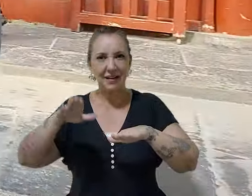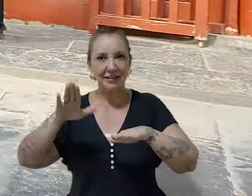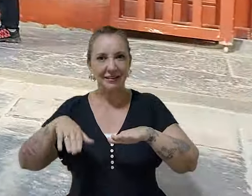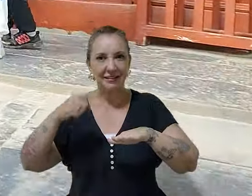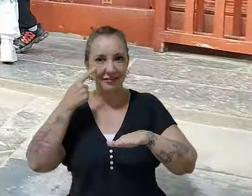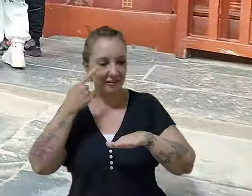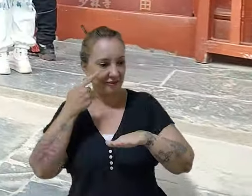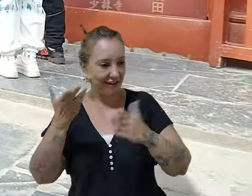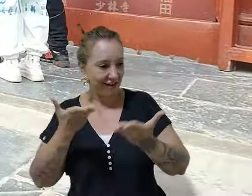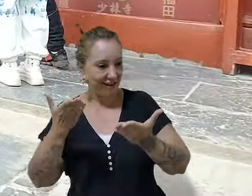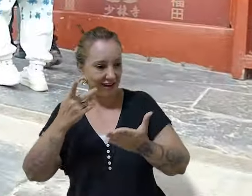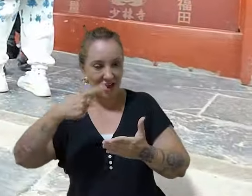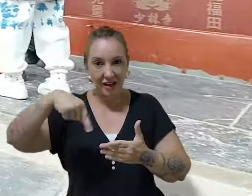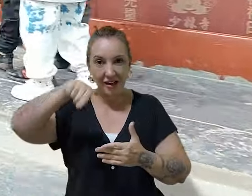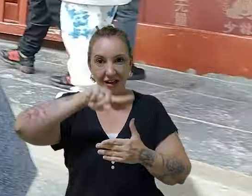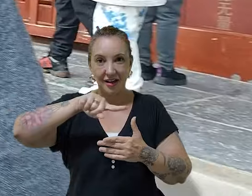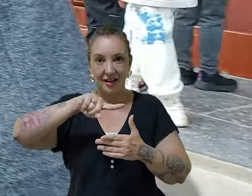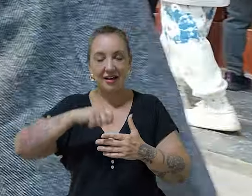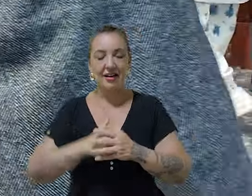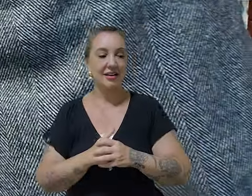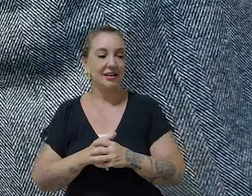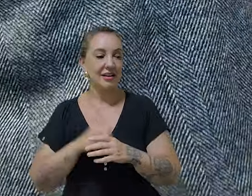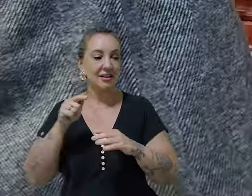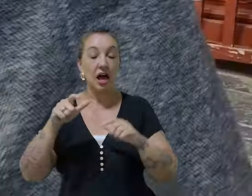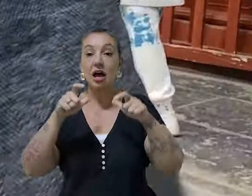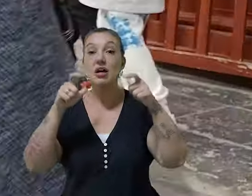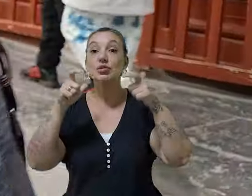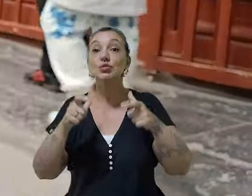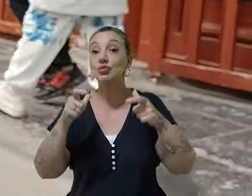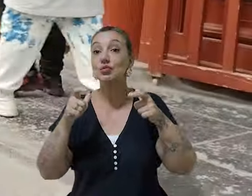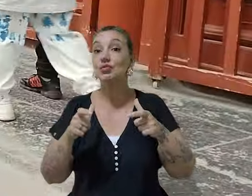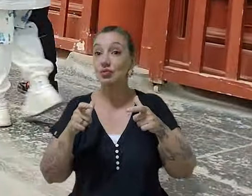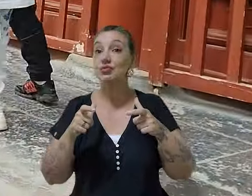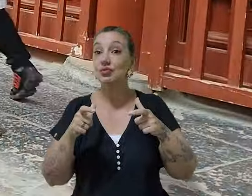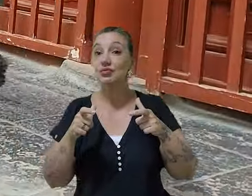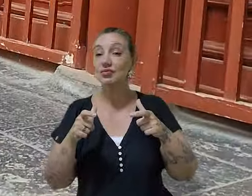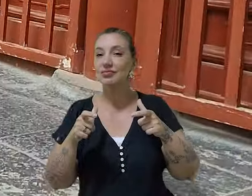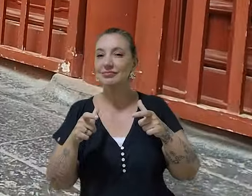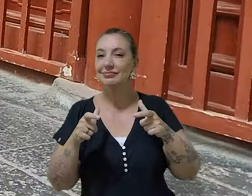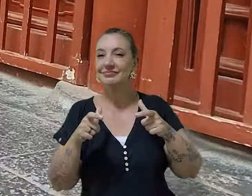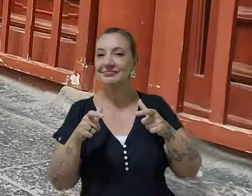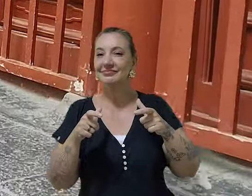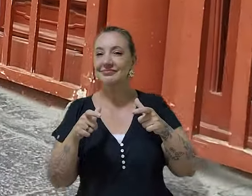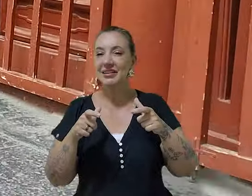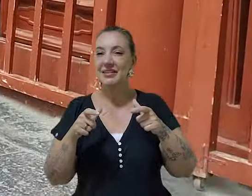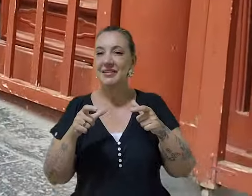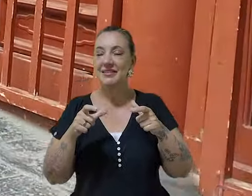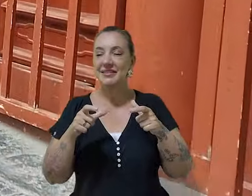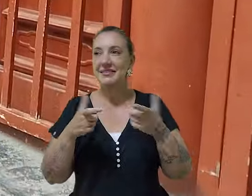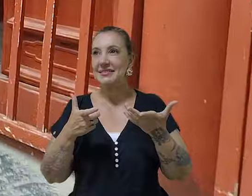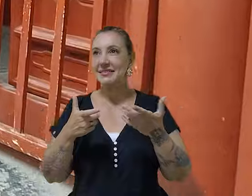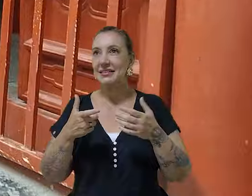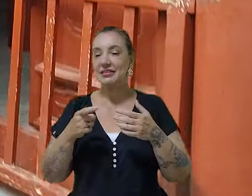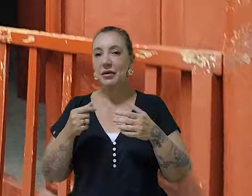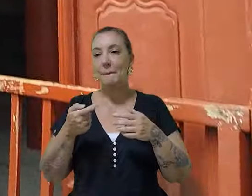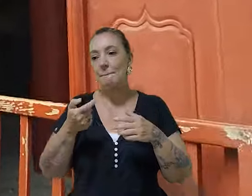Então vocês vão ver que esse é um dos pavilhões que menos sofreu